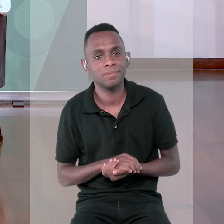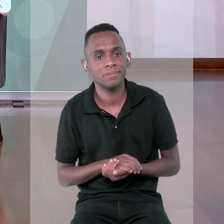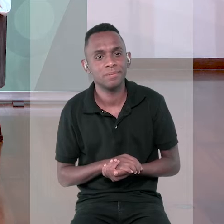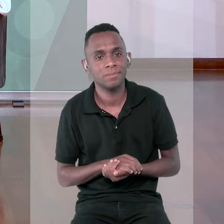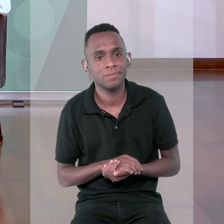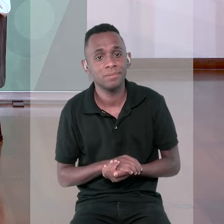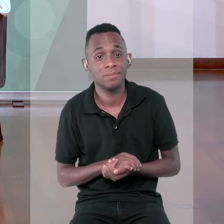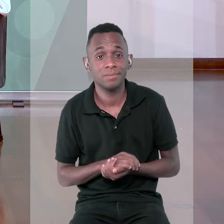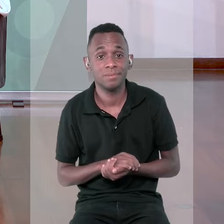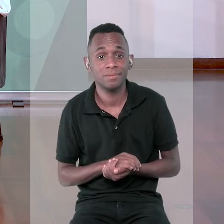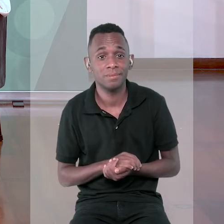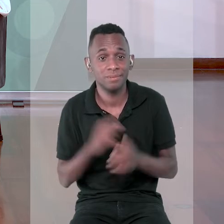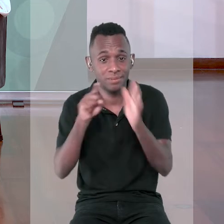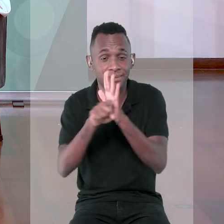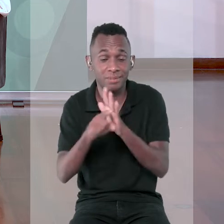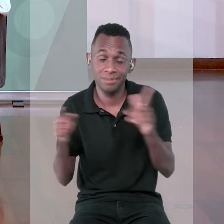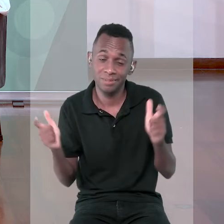Então vamos ter que diminuir a pergunta.